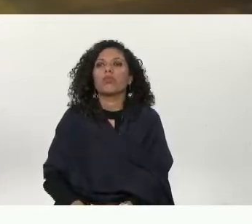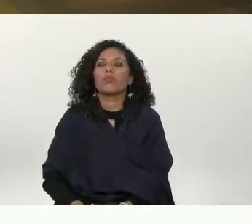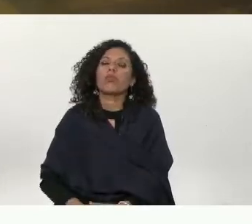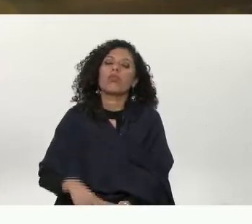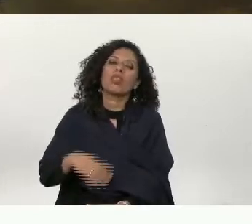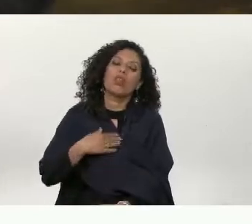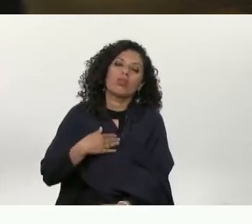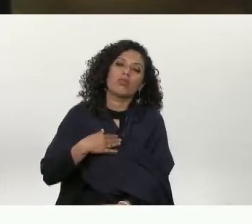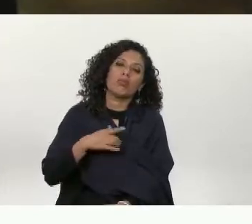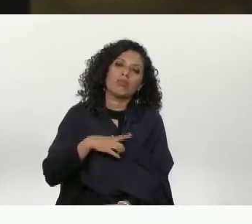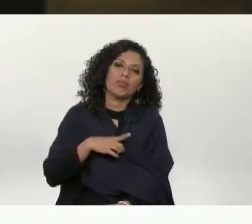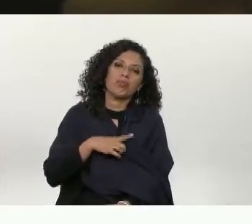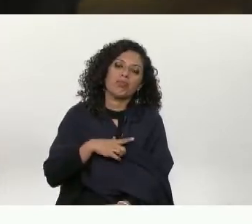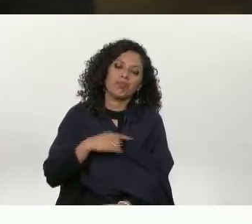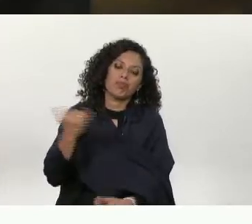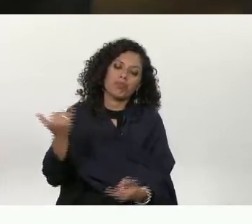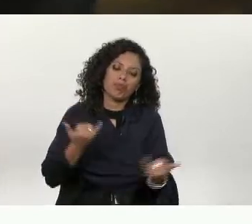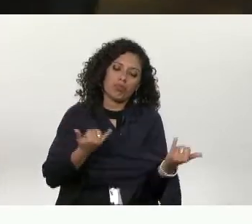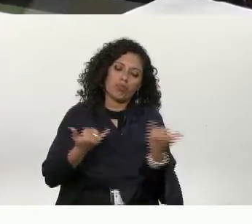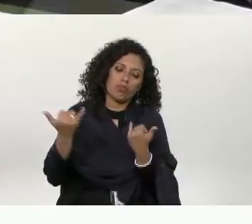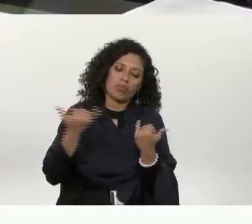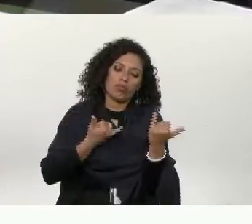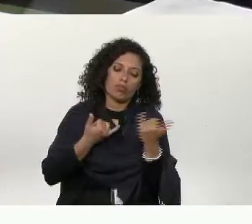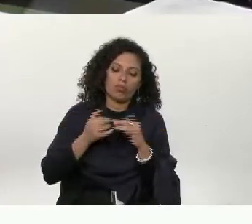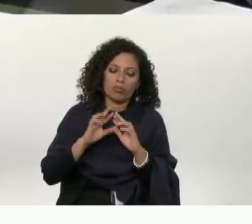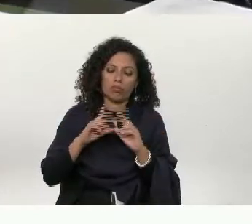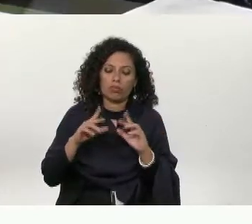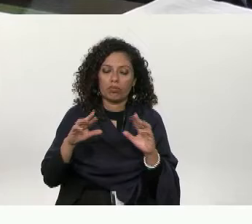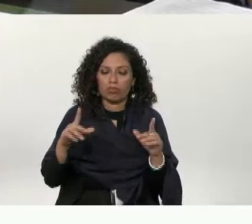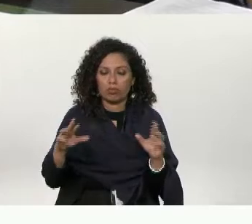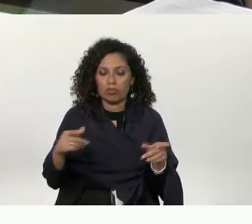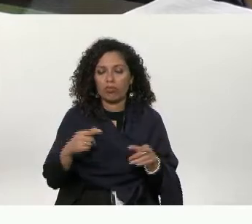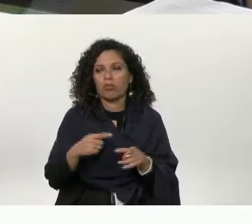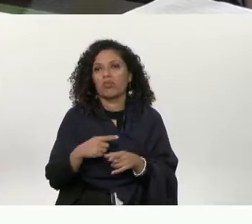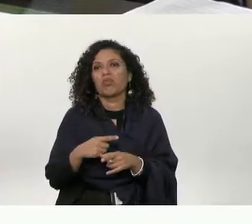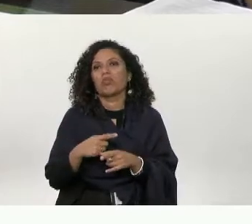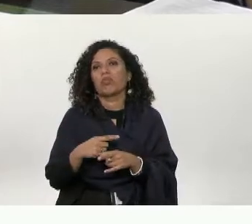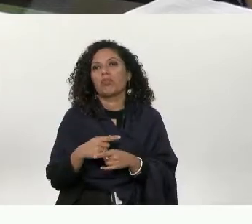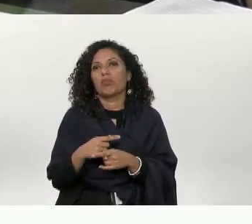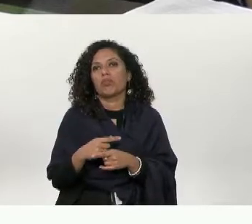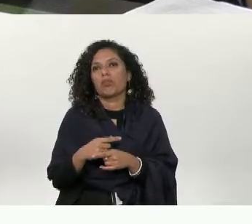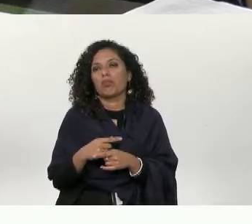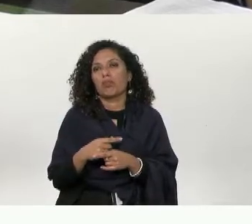tive várias denúncias sobre essa relação. Não diziam